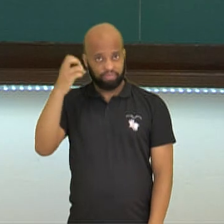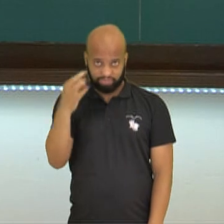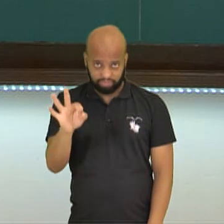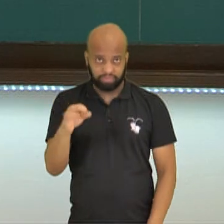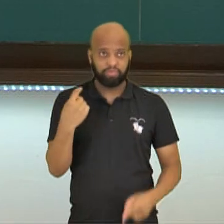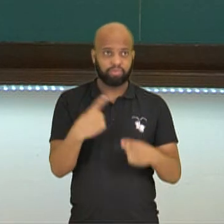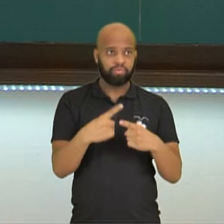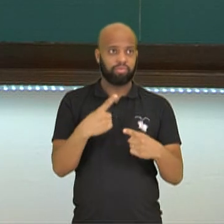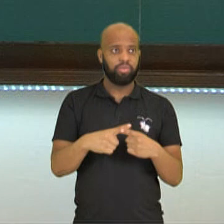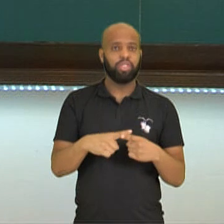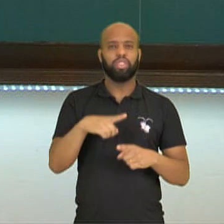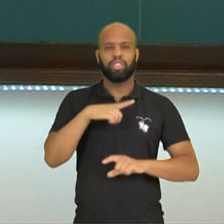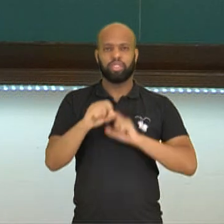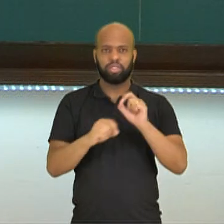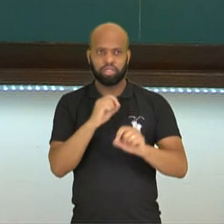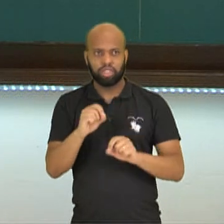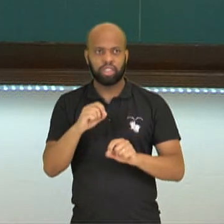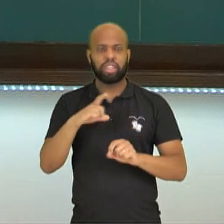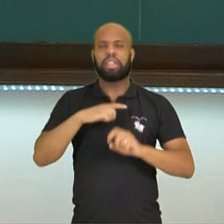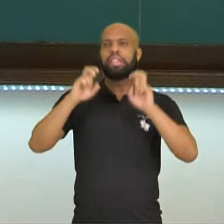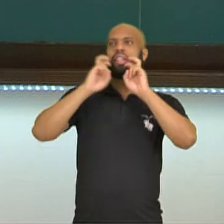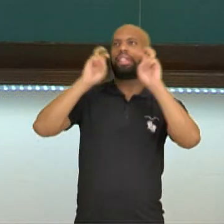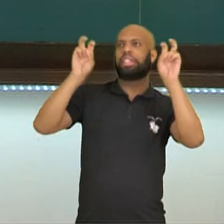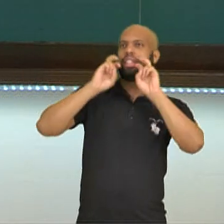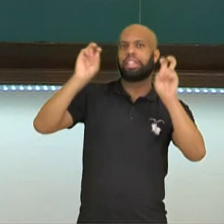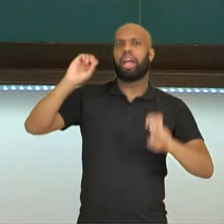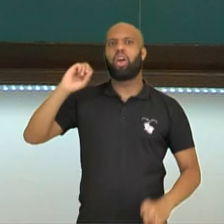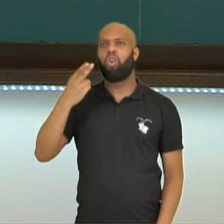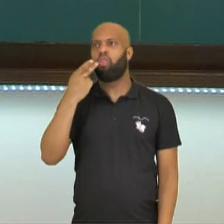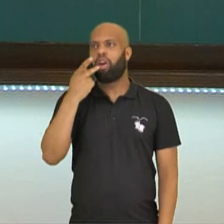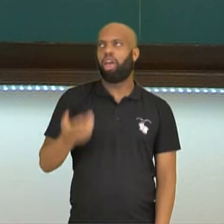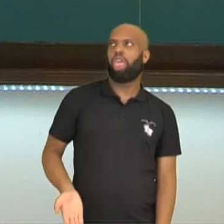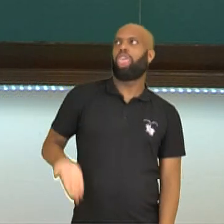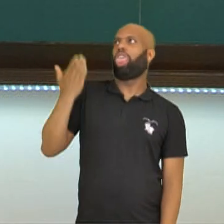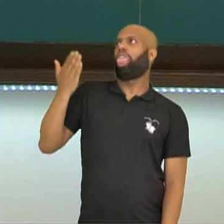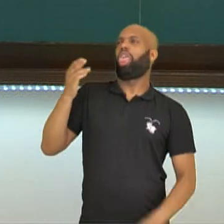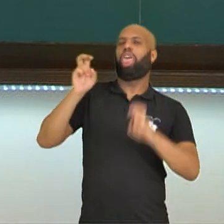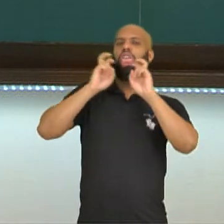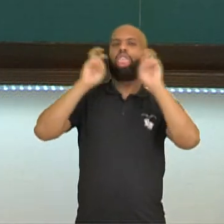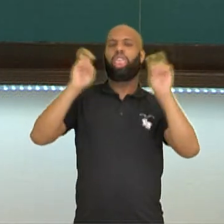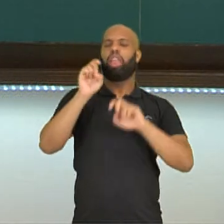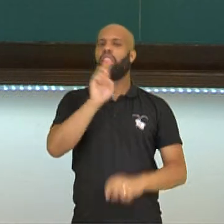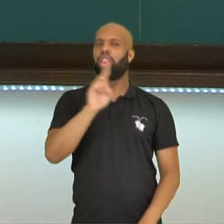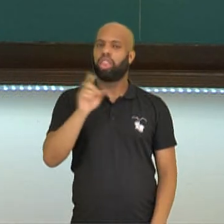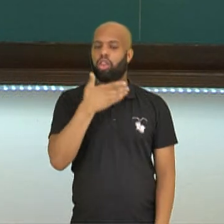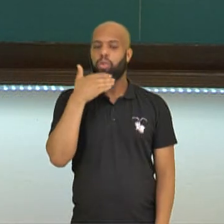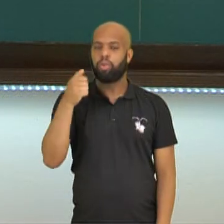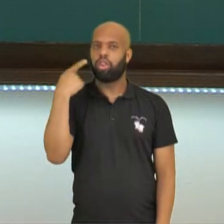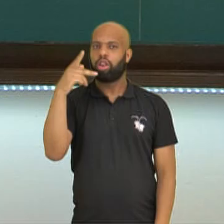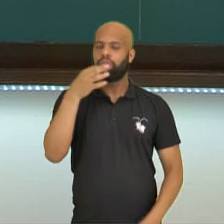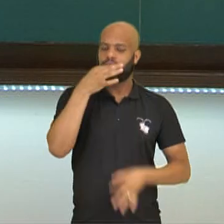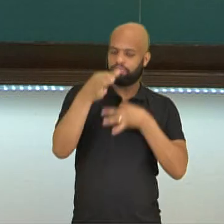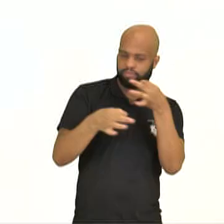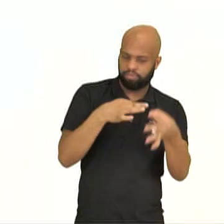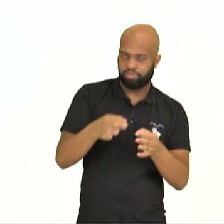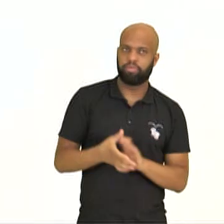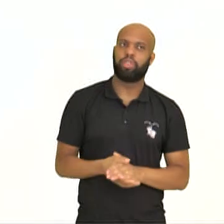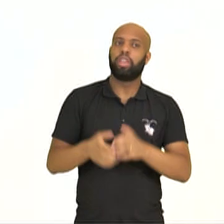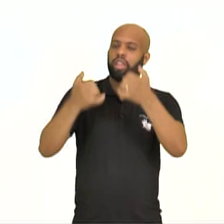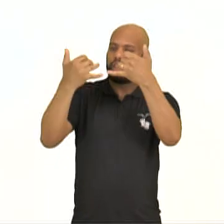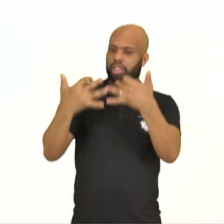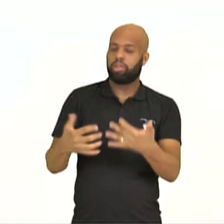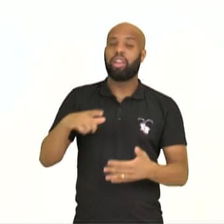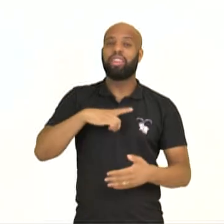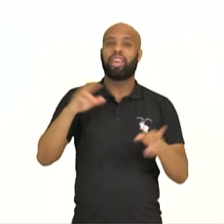ao invés de você gritar ou falar alto, você precisa melhorar os seus argumentos. Explique